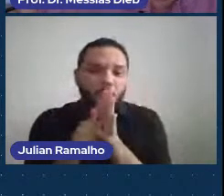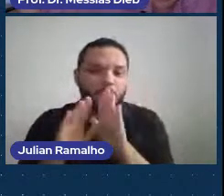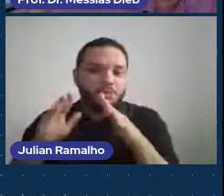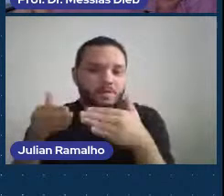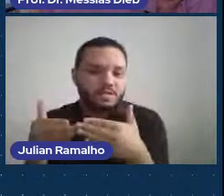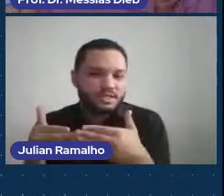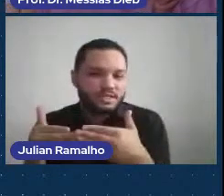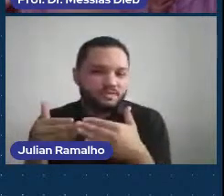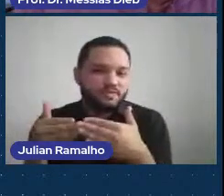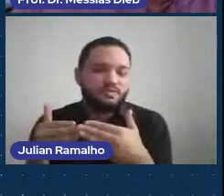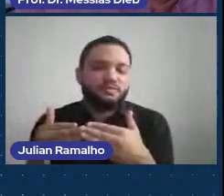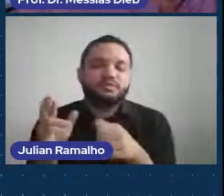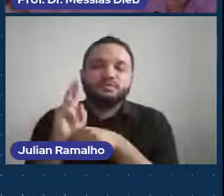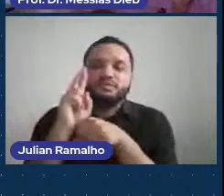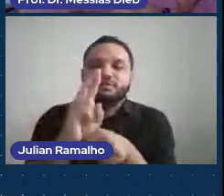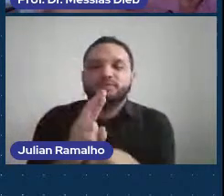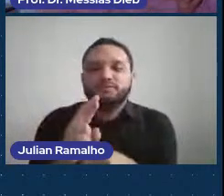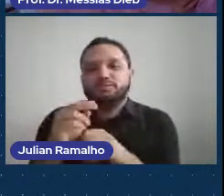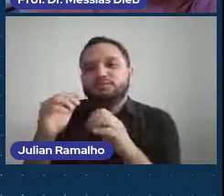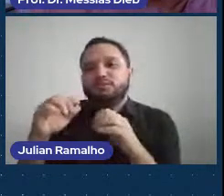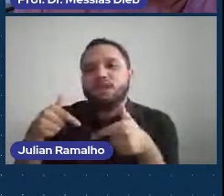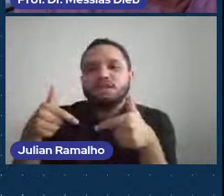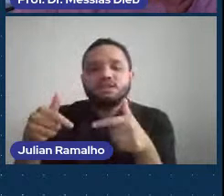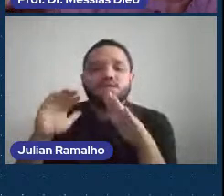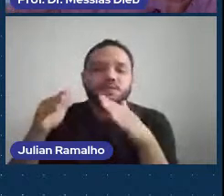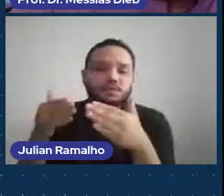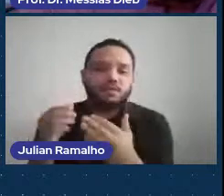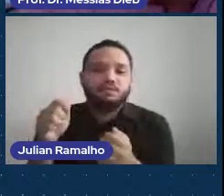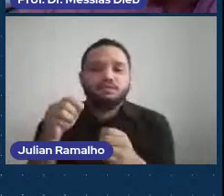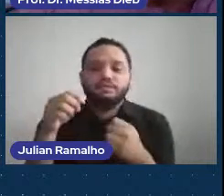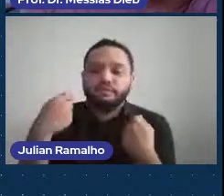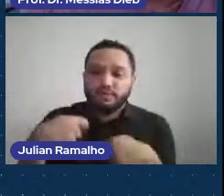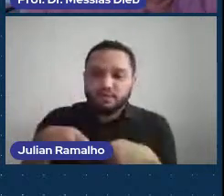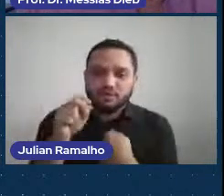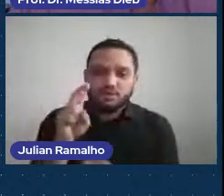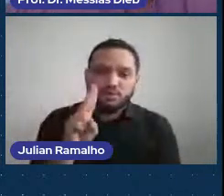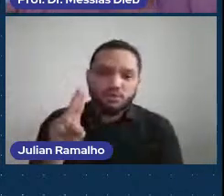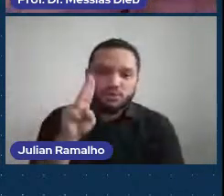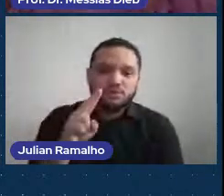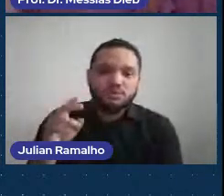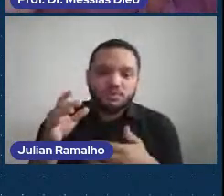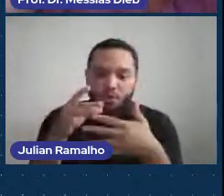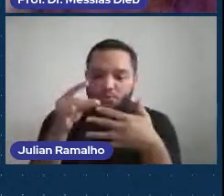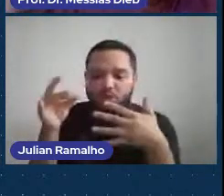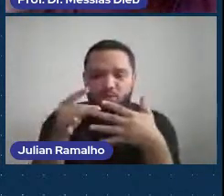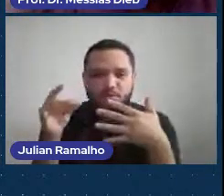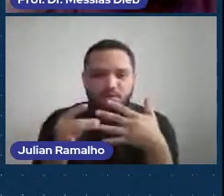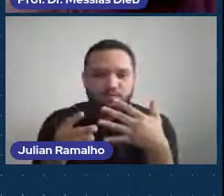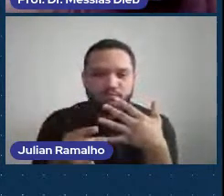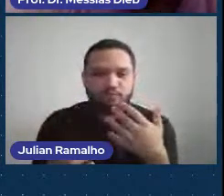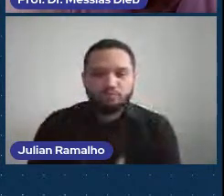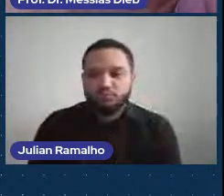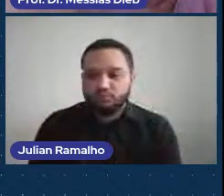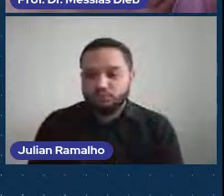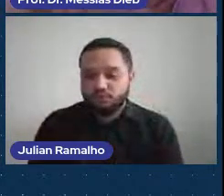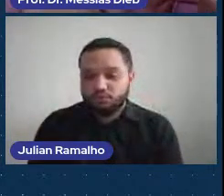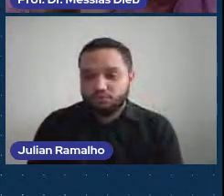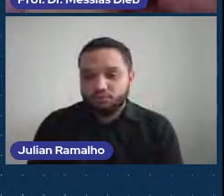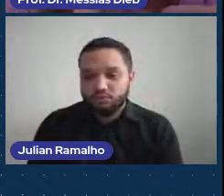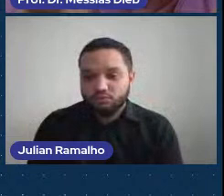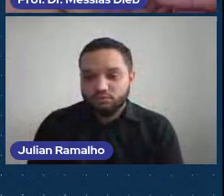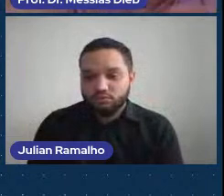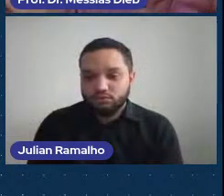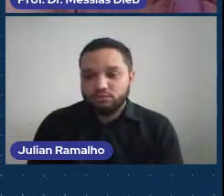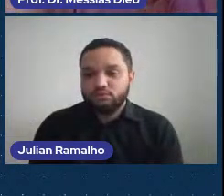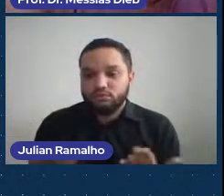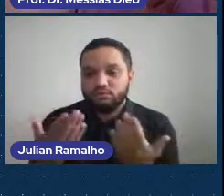representam ações mais específicas e que você deve utilizar em objetivos específicos. Mas o que você precisa saber